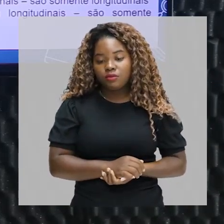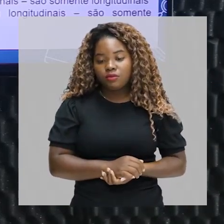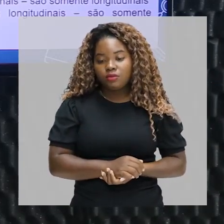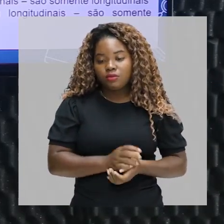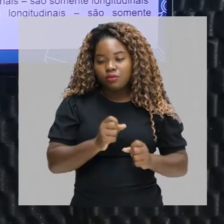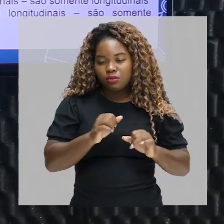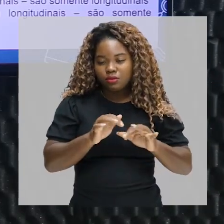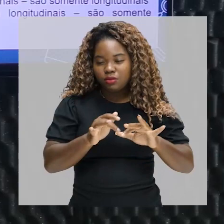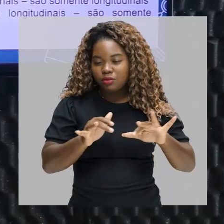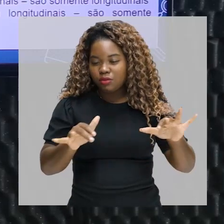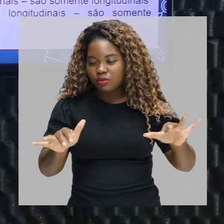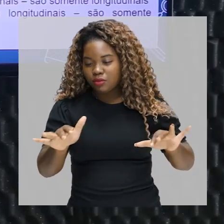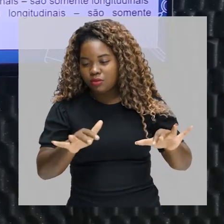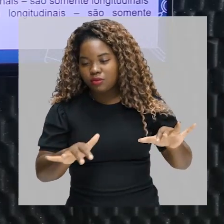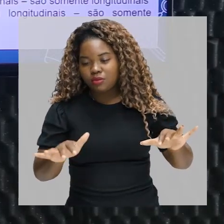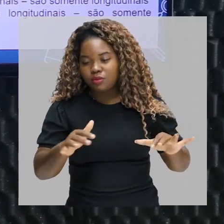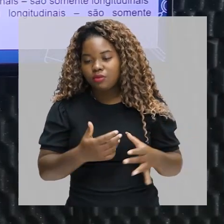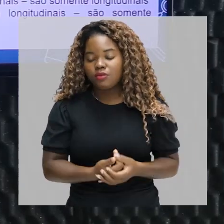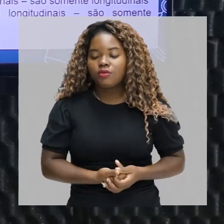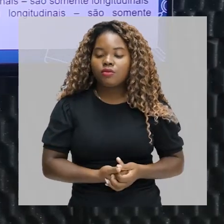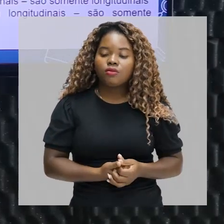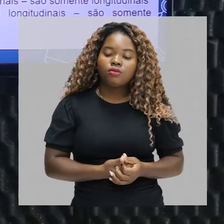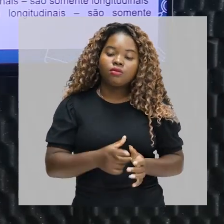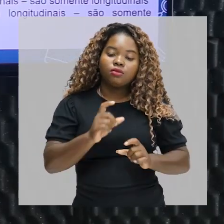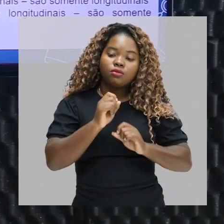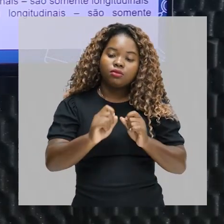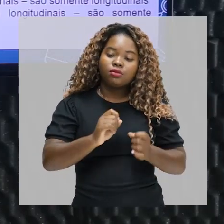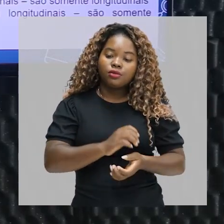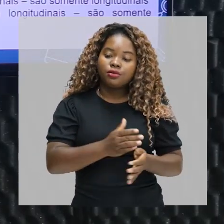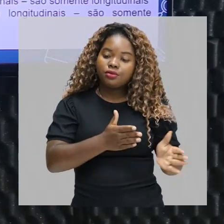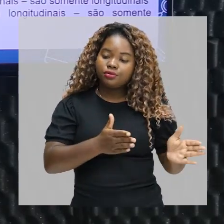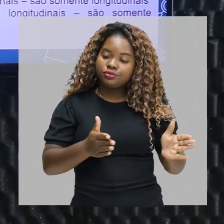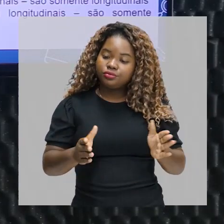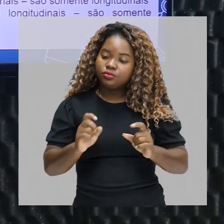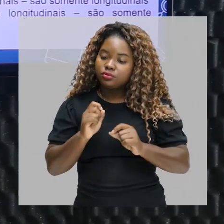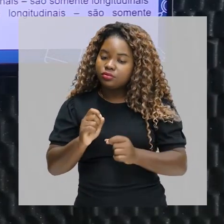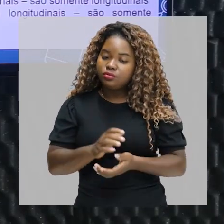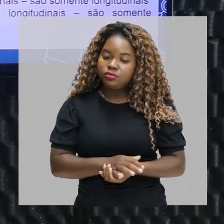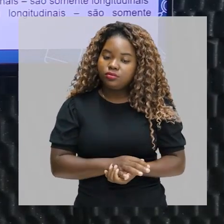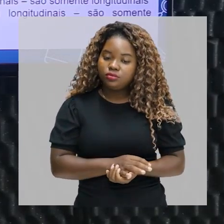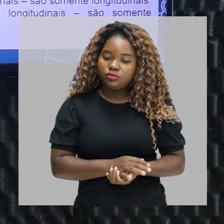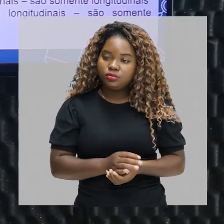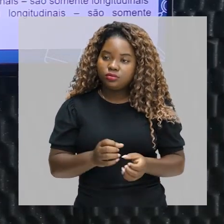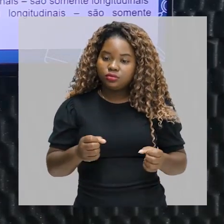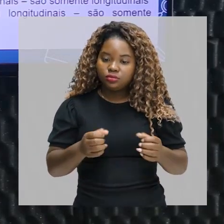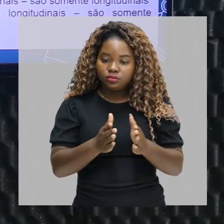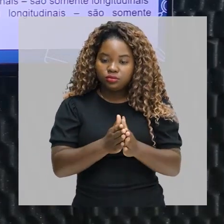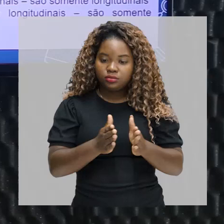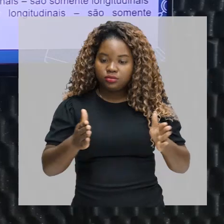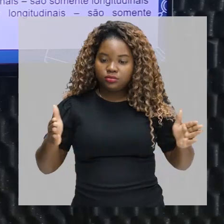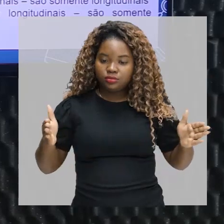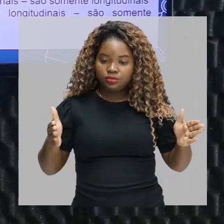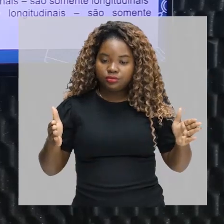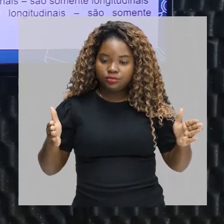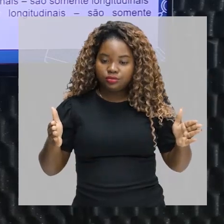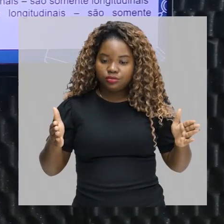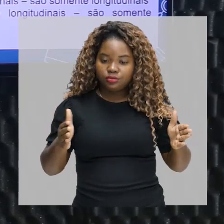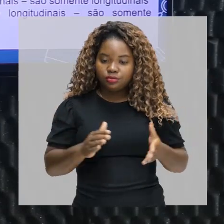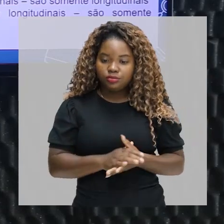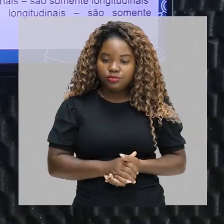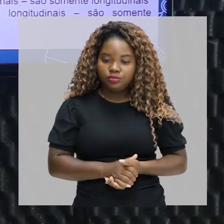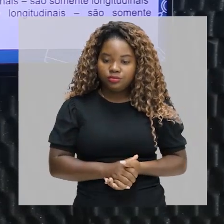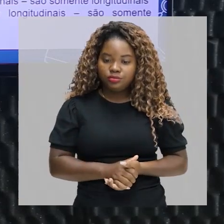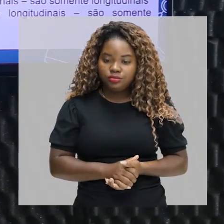se propagar, né, no meio material, elas vão fazer o processo de compressão e expansão, compressão e